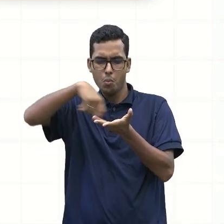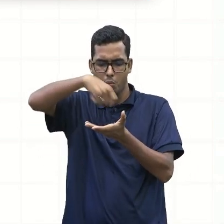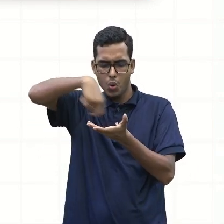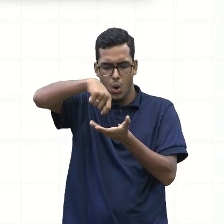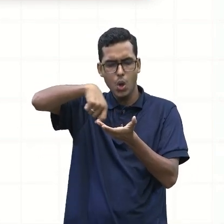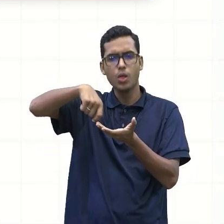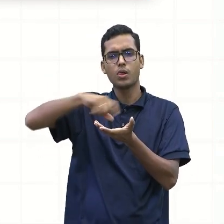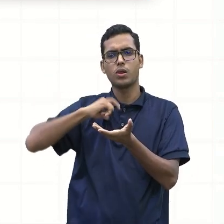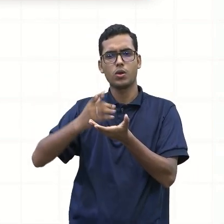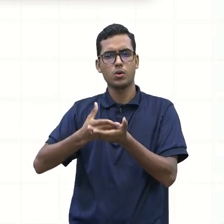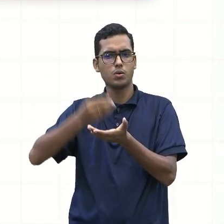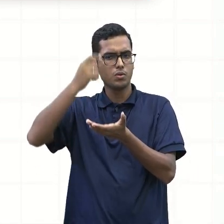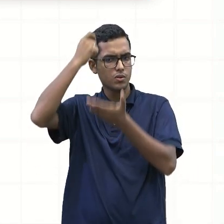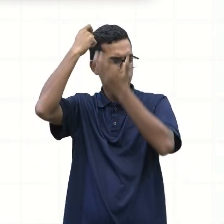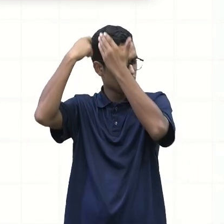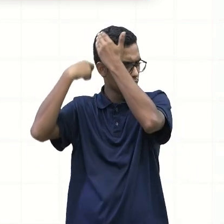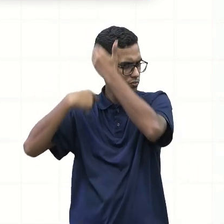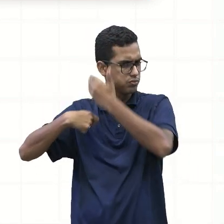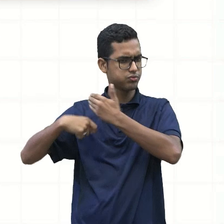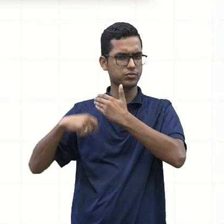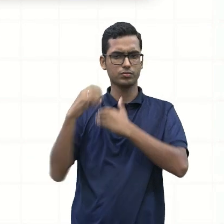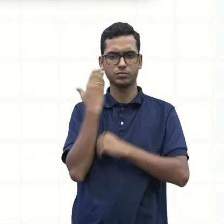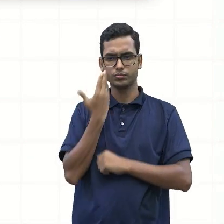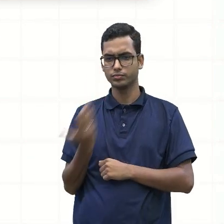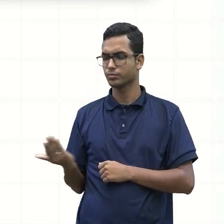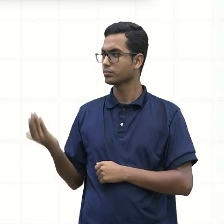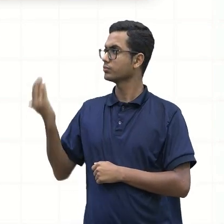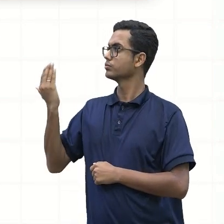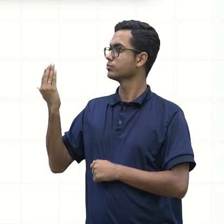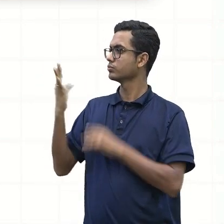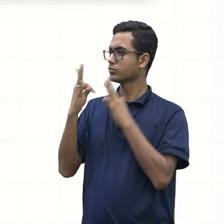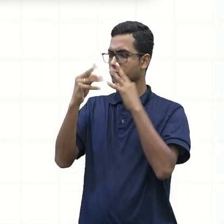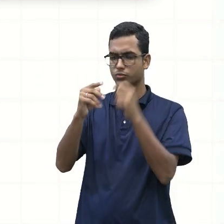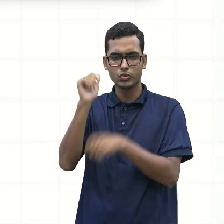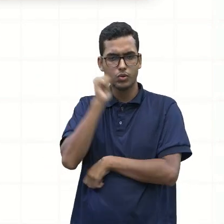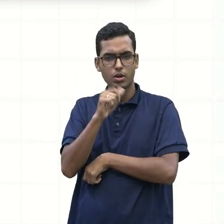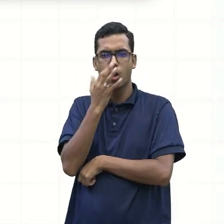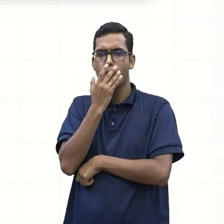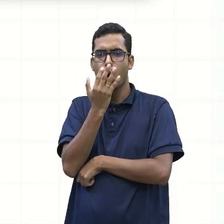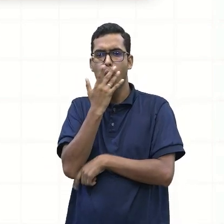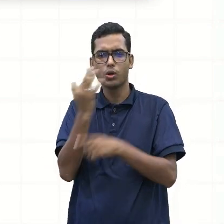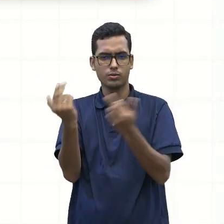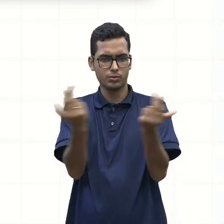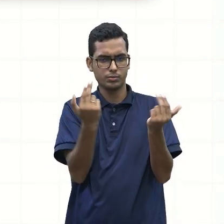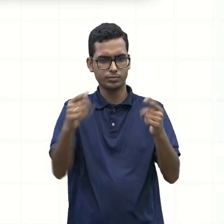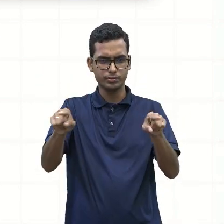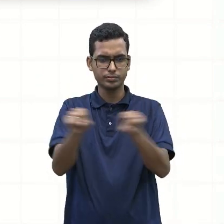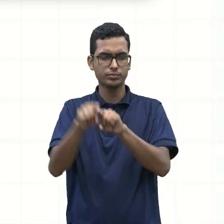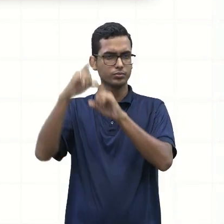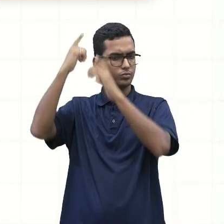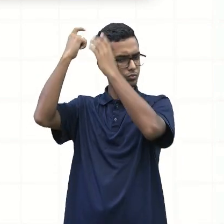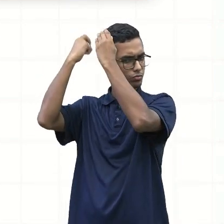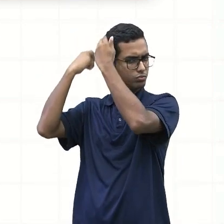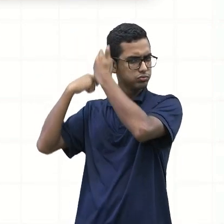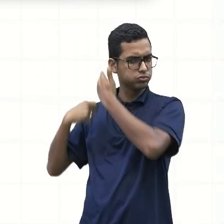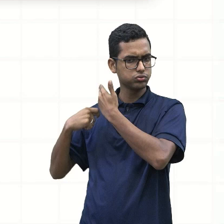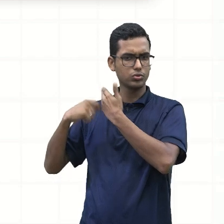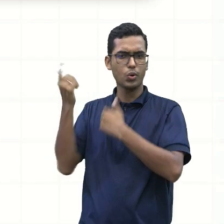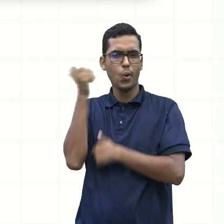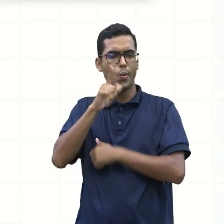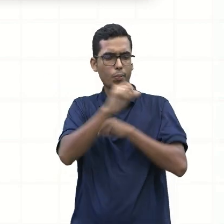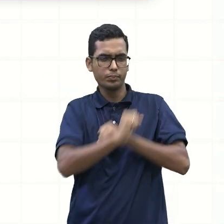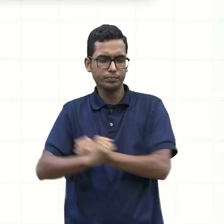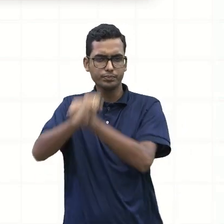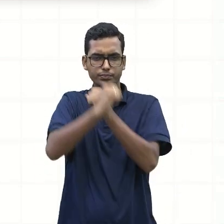a mesma pigmentação, ou seja, a mesma cor. Essa pasta, ela serve tanto para